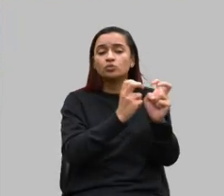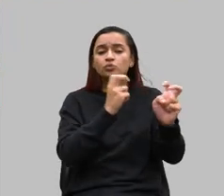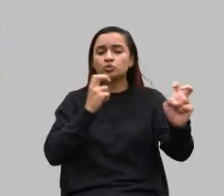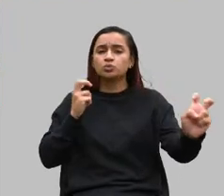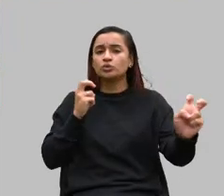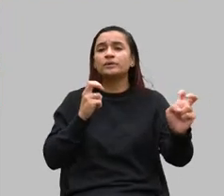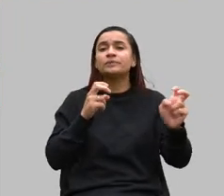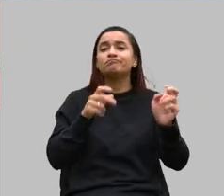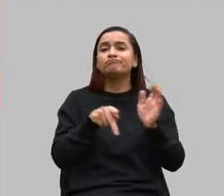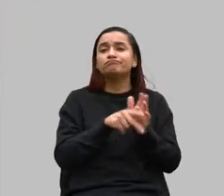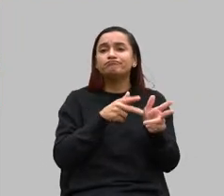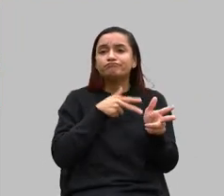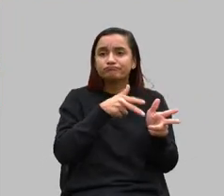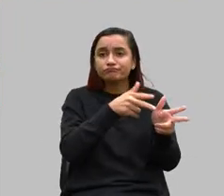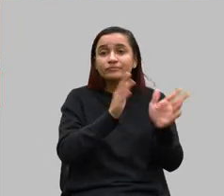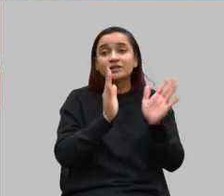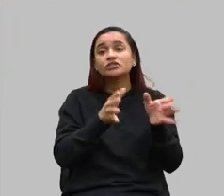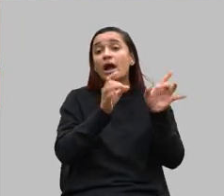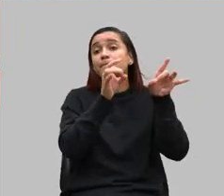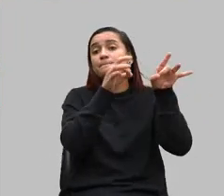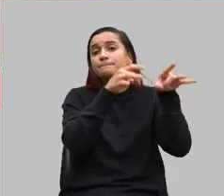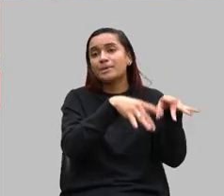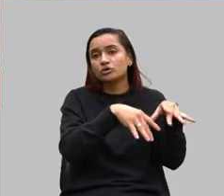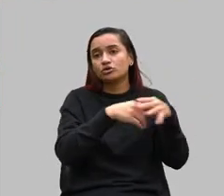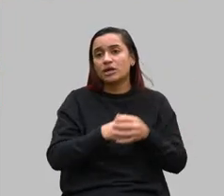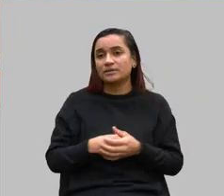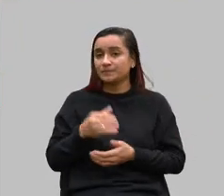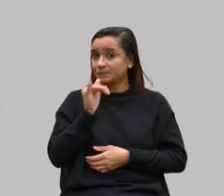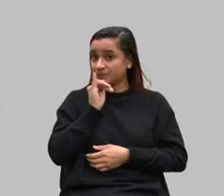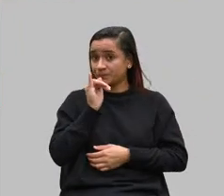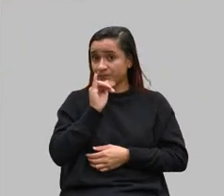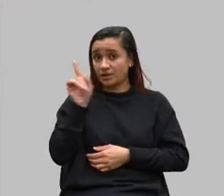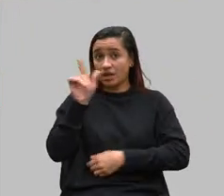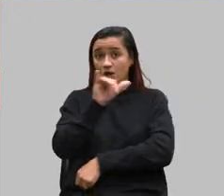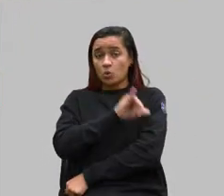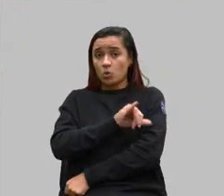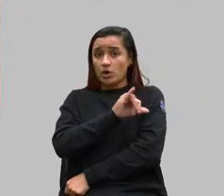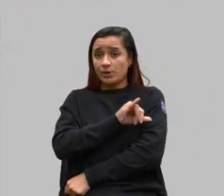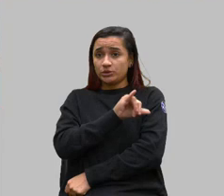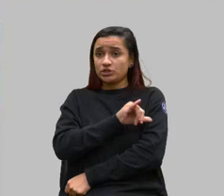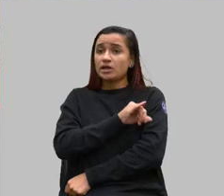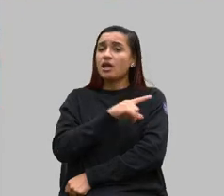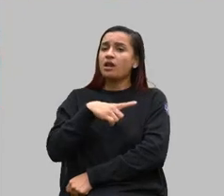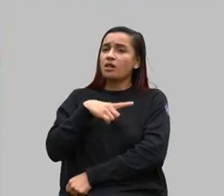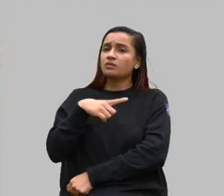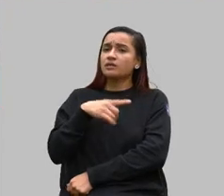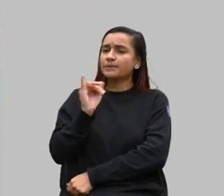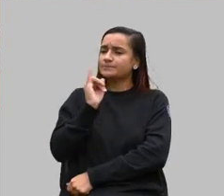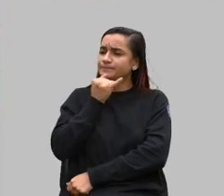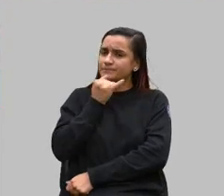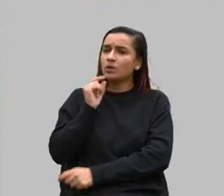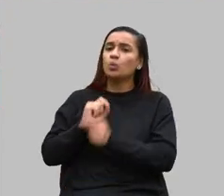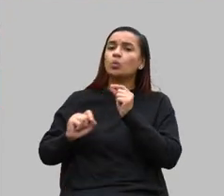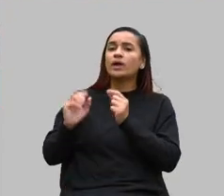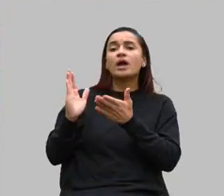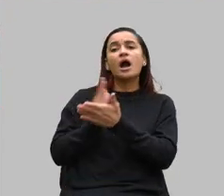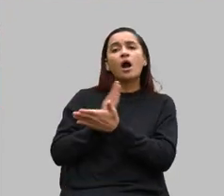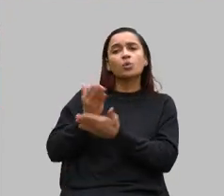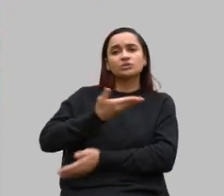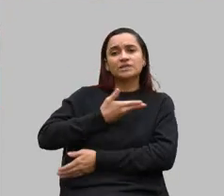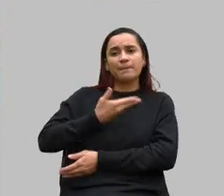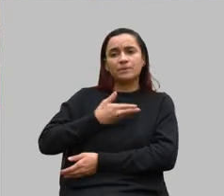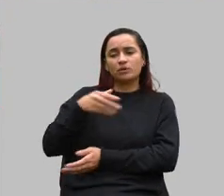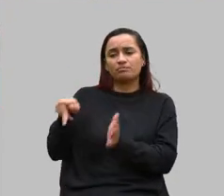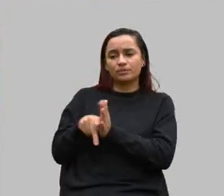métrica que foram abandonadas no Rio de Janeiro nós temos um um caso muito triste eu tenho grandes amigos na FCA mas não posso deixar de